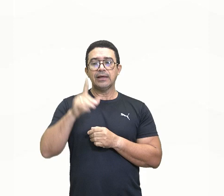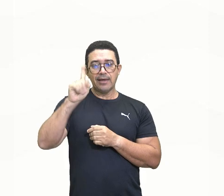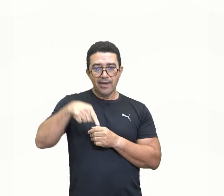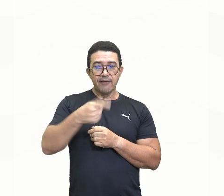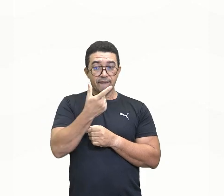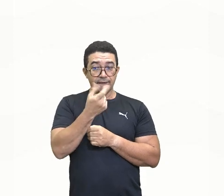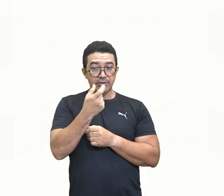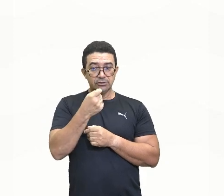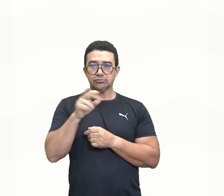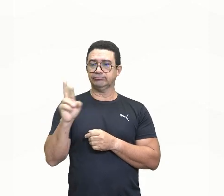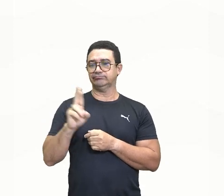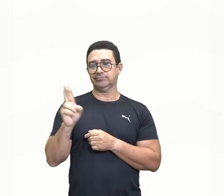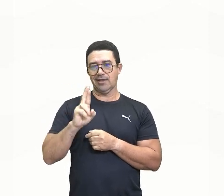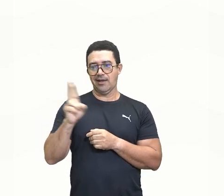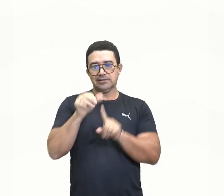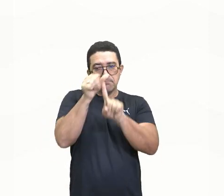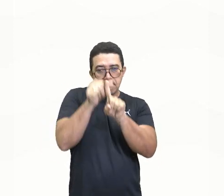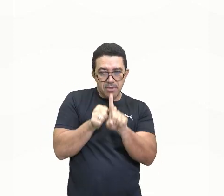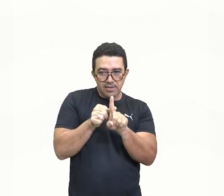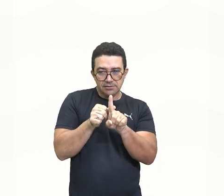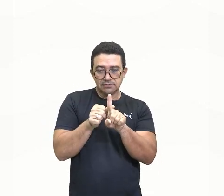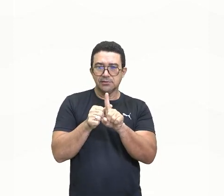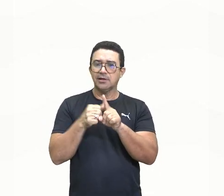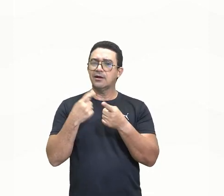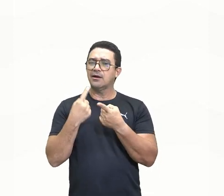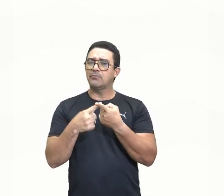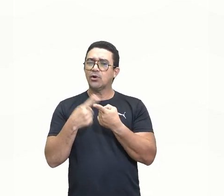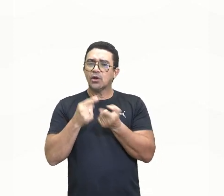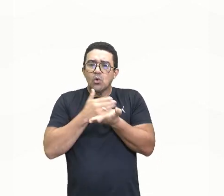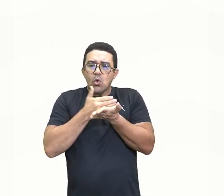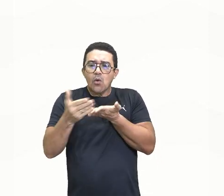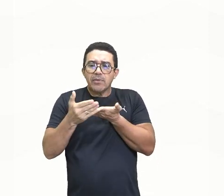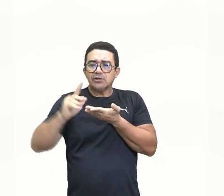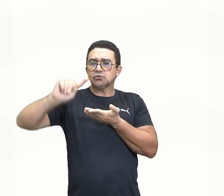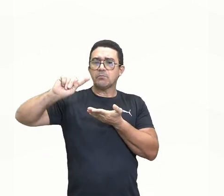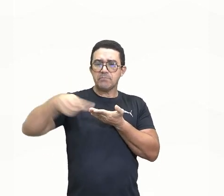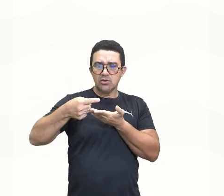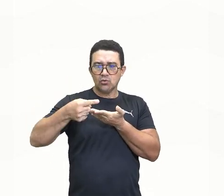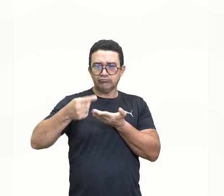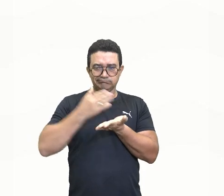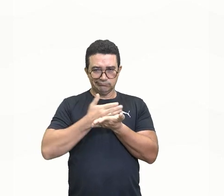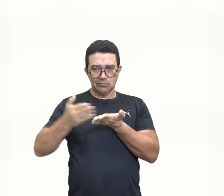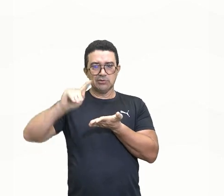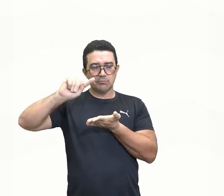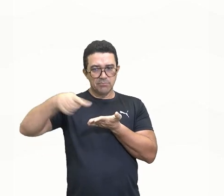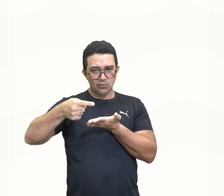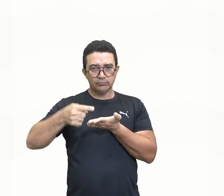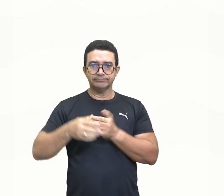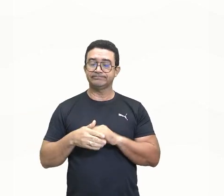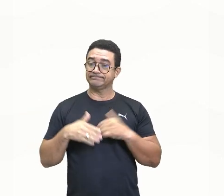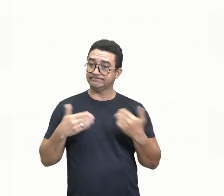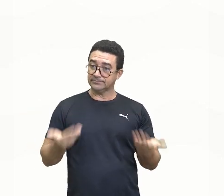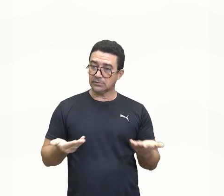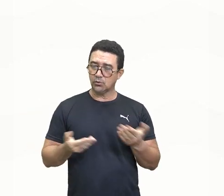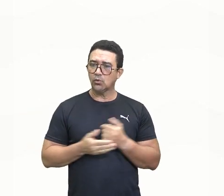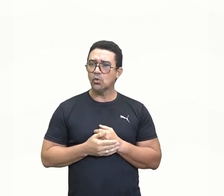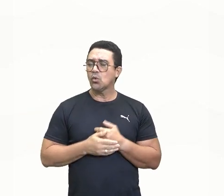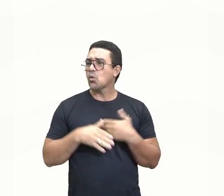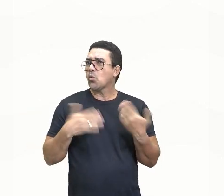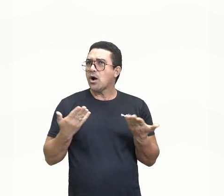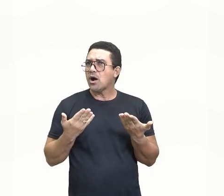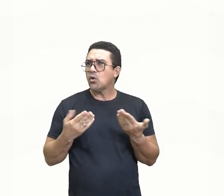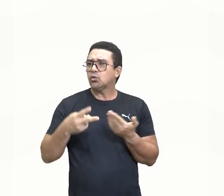render R$20. Por quê? Porque se o valor inicial é R$1.000, quanto que